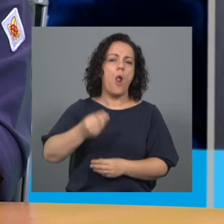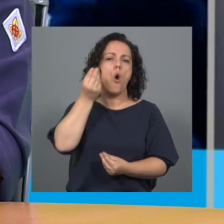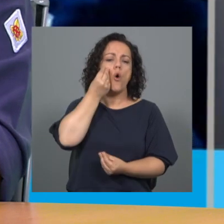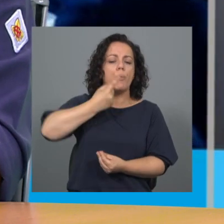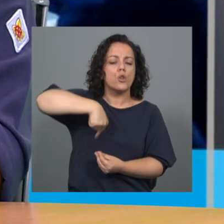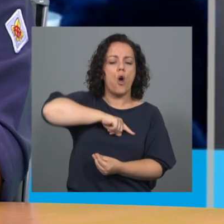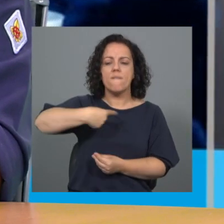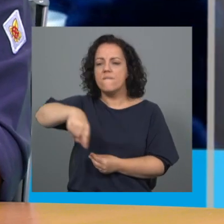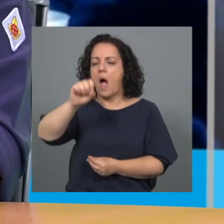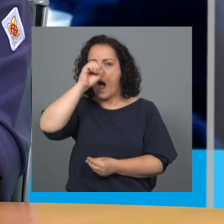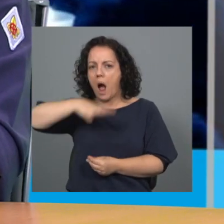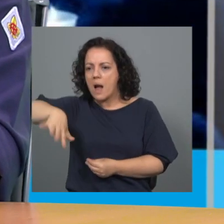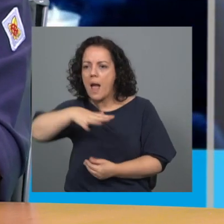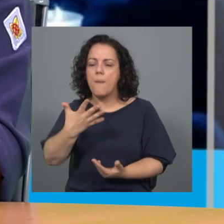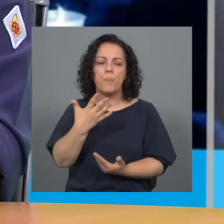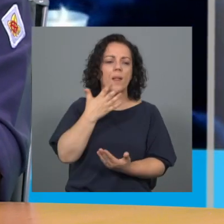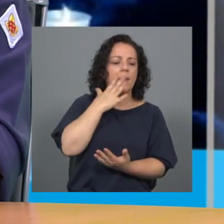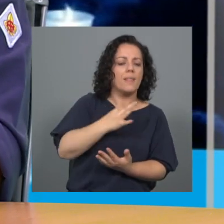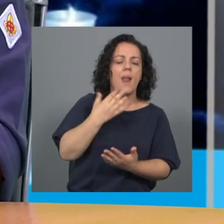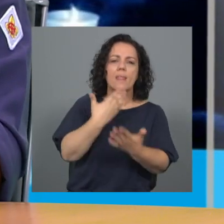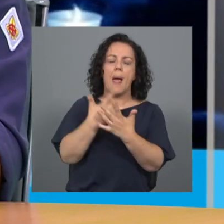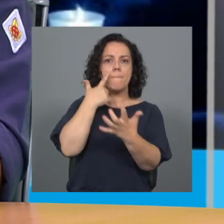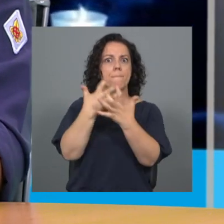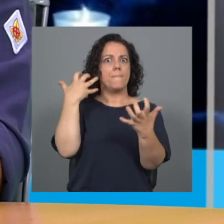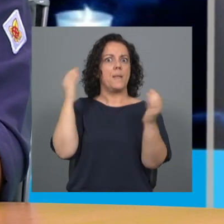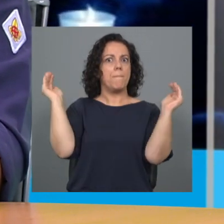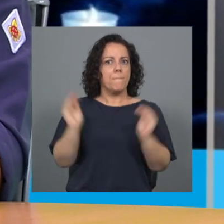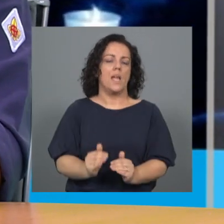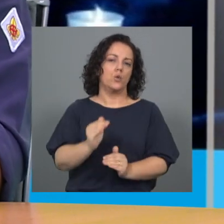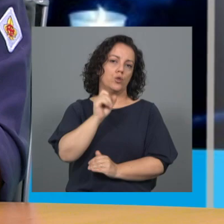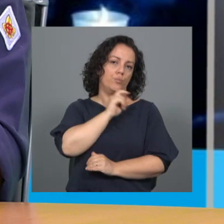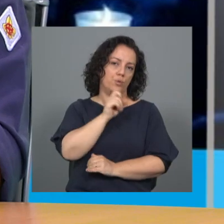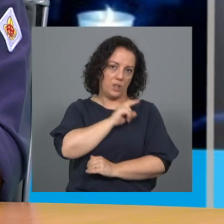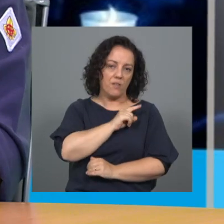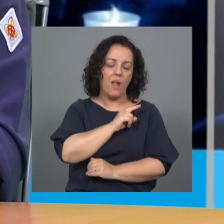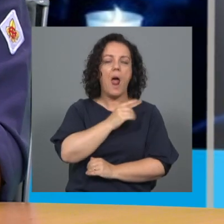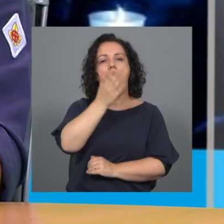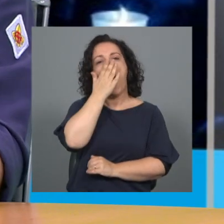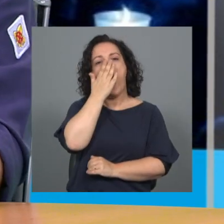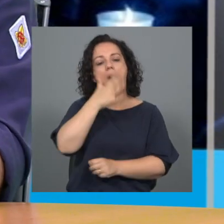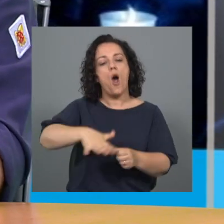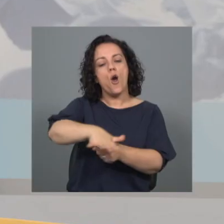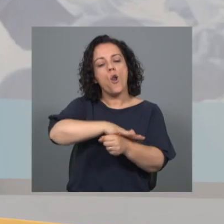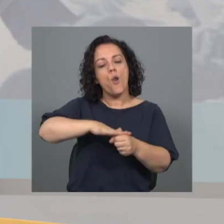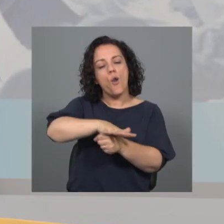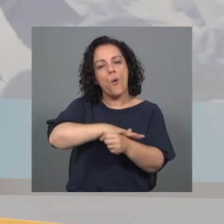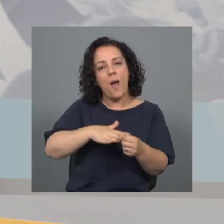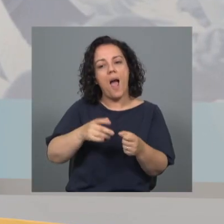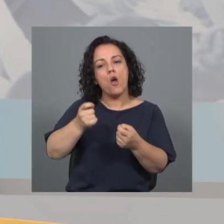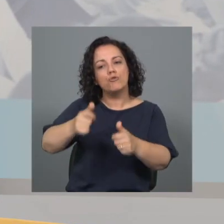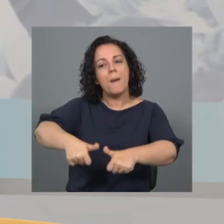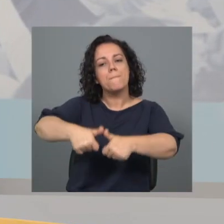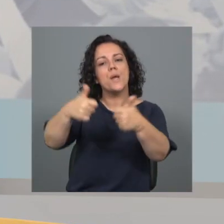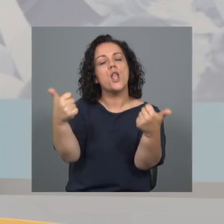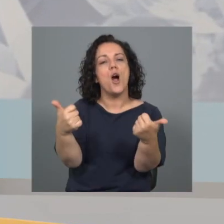temos a preocupação de fazer o menor impacto possível e fazer como Baden-Powell nos disse, deixar o local um pouco melhor do que o encontrarmos. E portanto, se assim o fizermos...